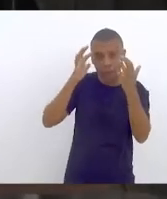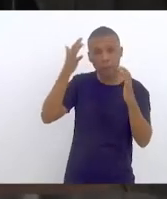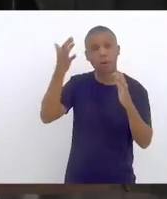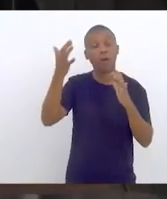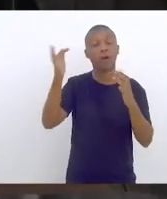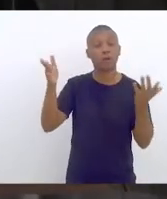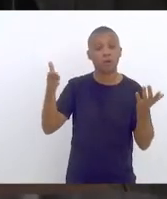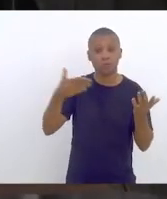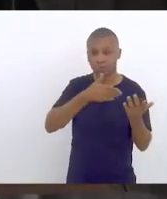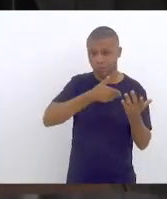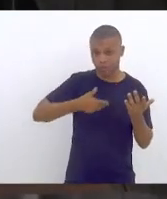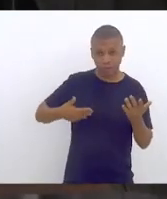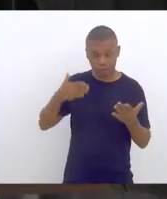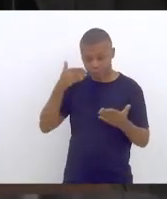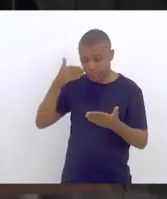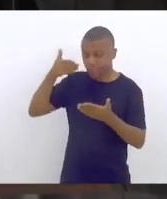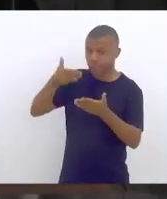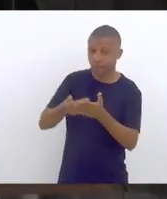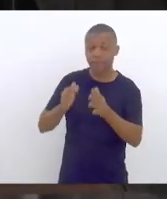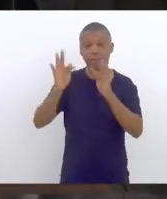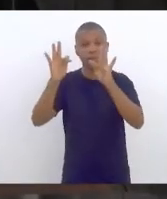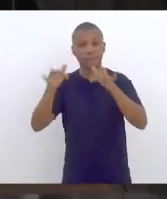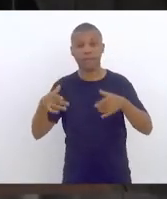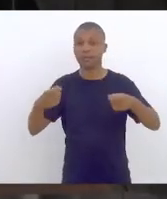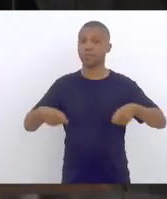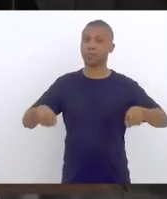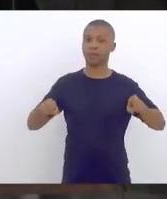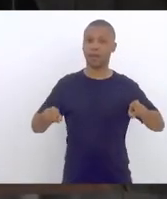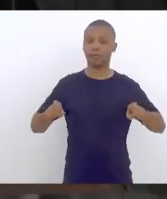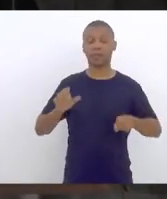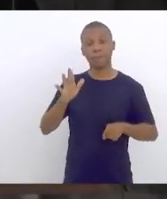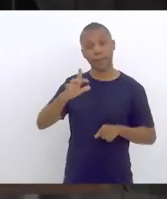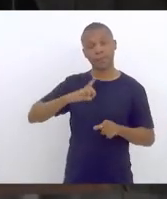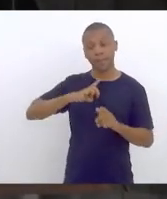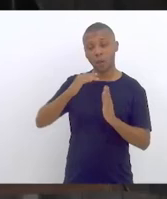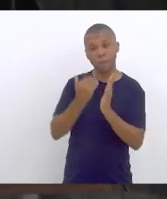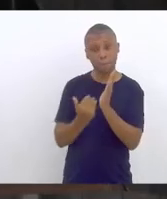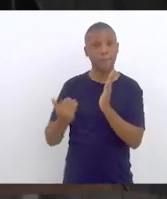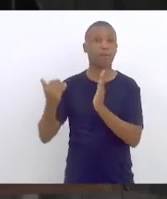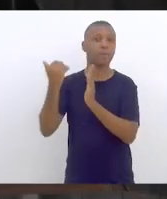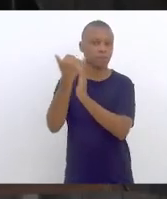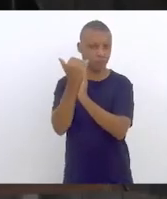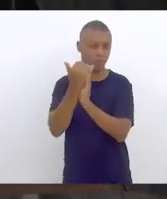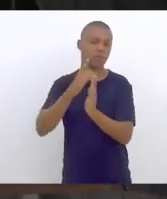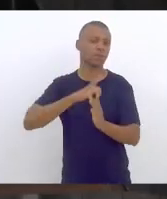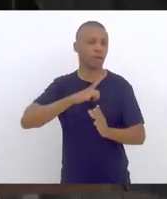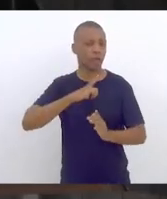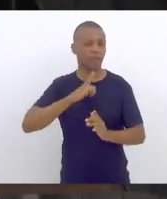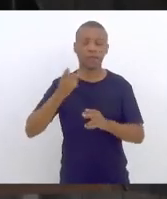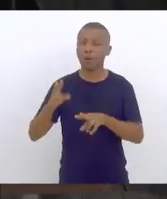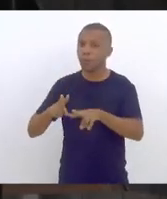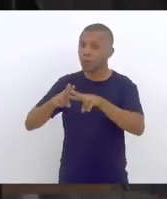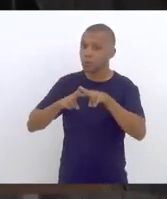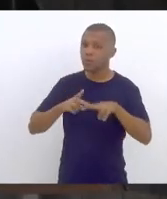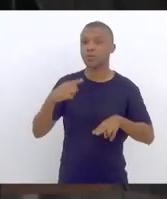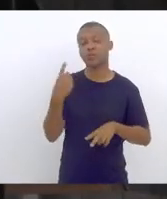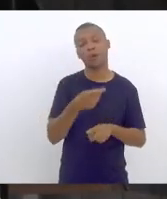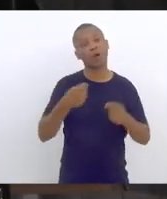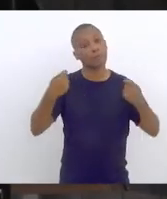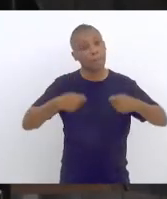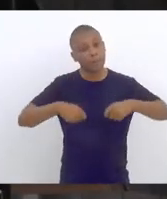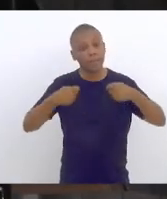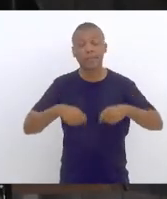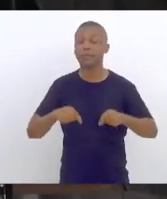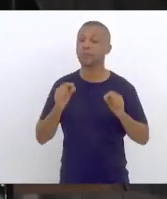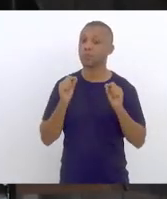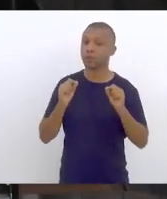concluindo o seu mandato mas de qualquer maneira algum momento real há de ter E para isso também é preciso é preciso